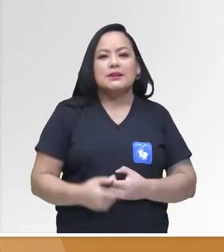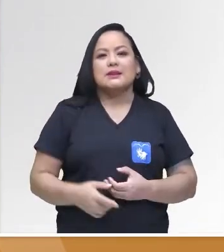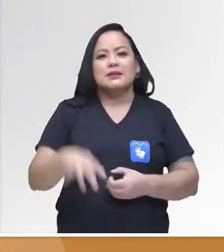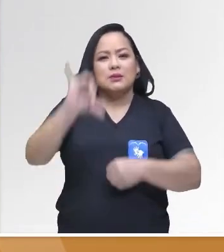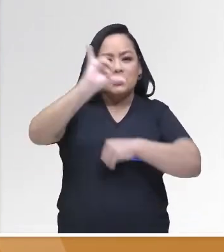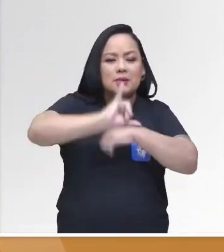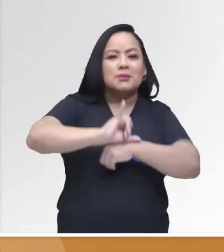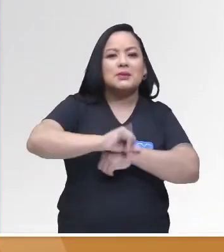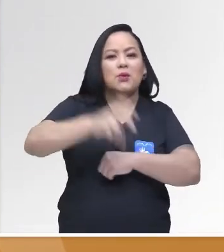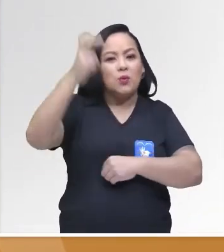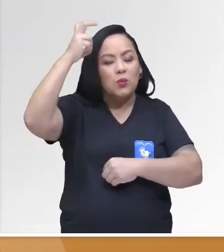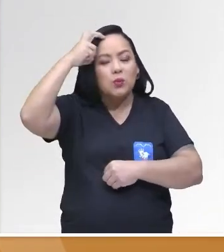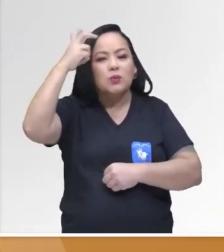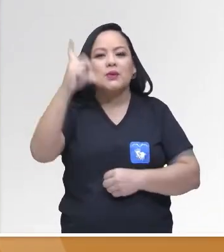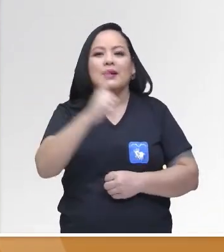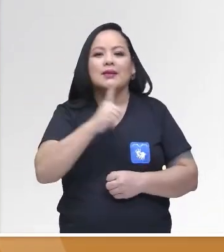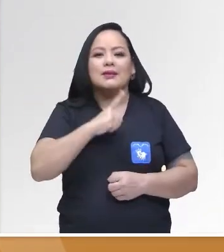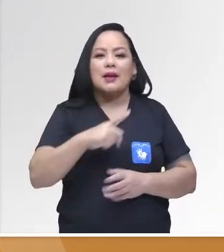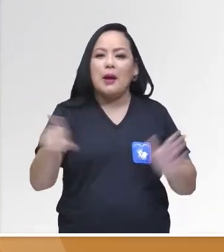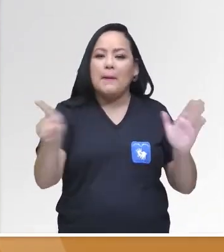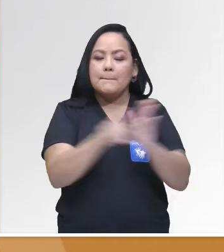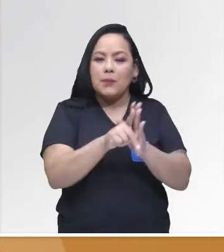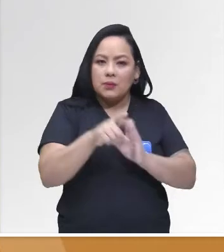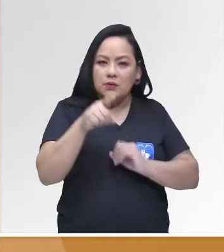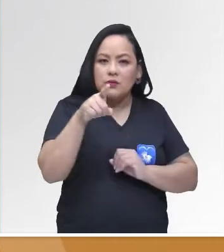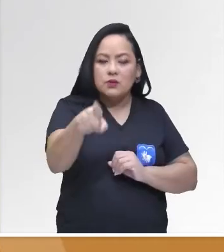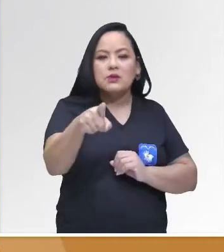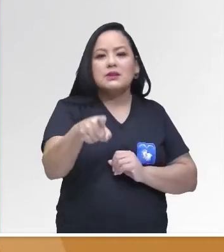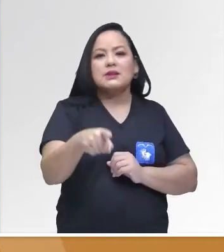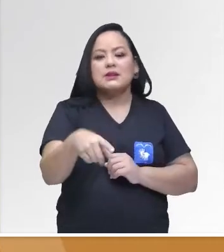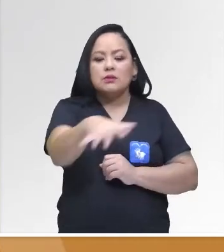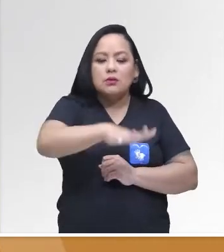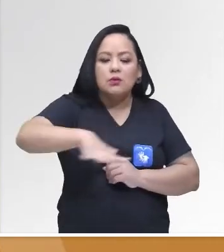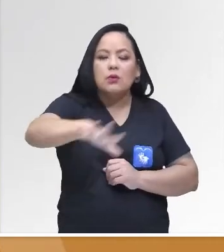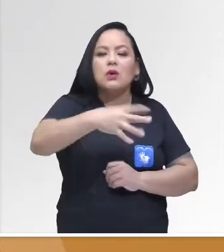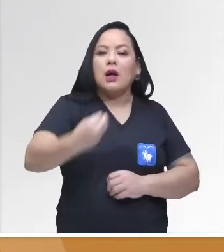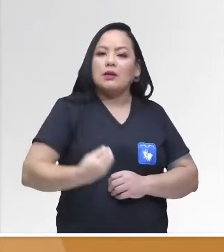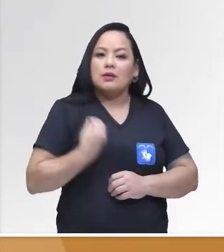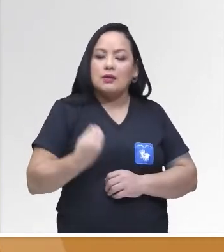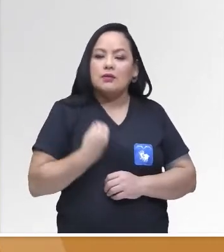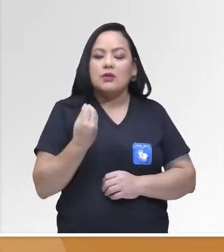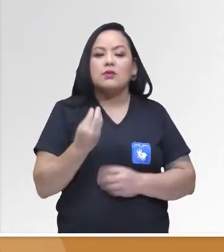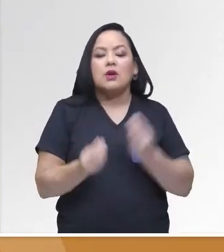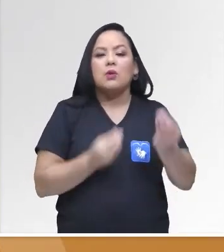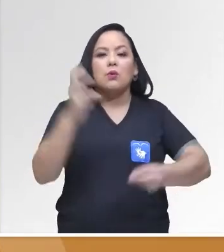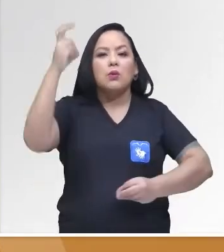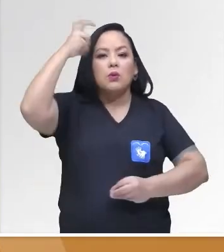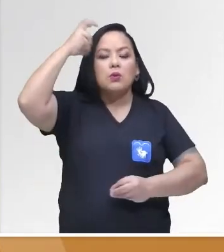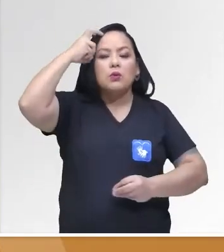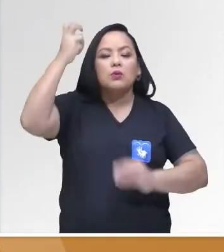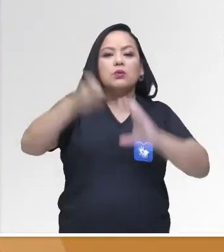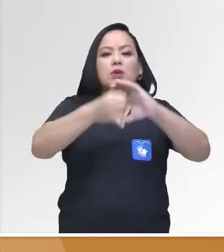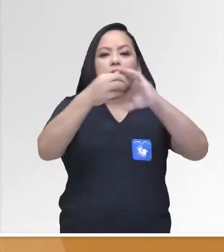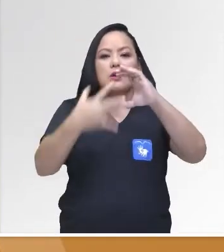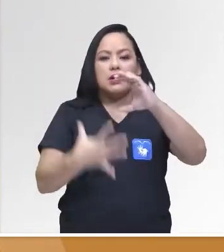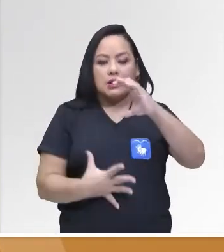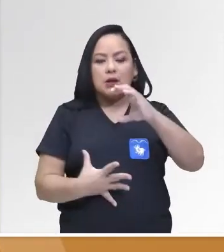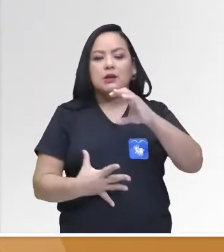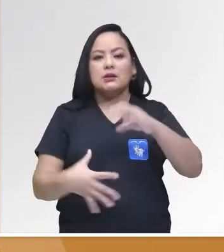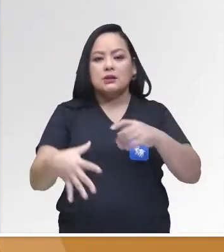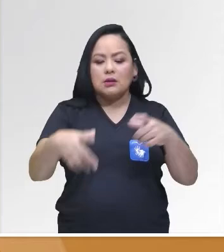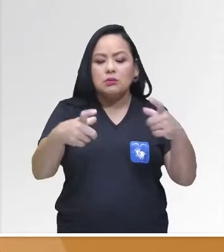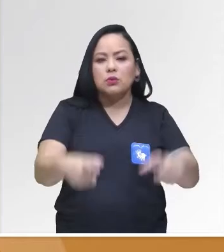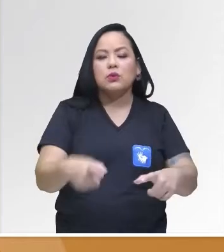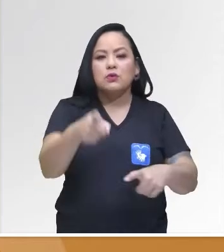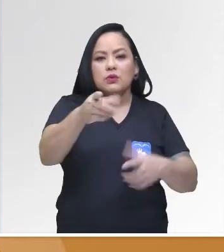possui uma cultura que é própria aí de você, uma cultura que é bem característico do lugar